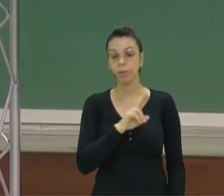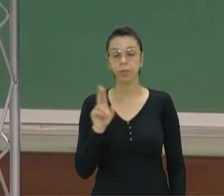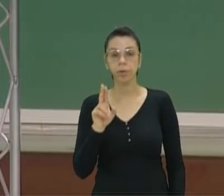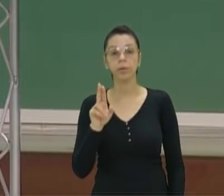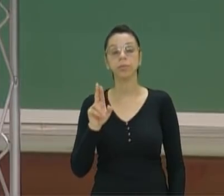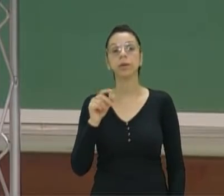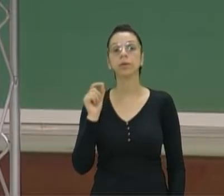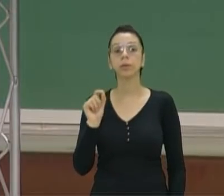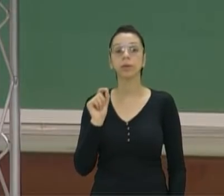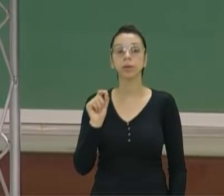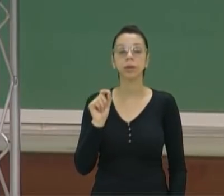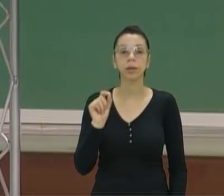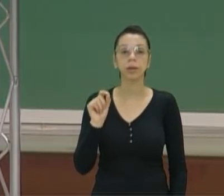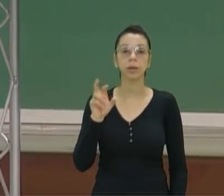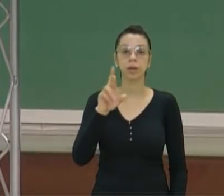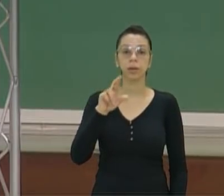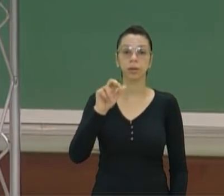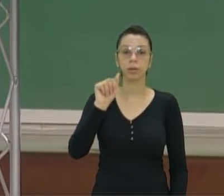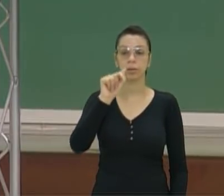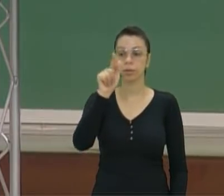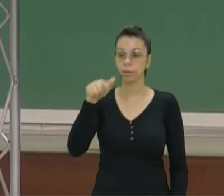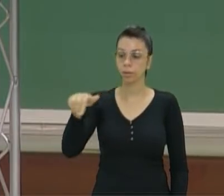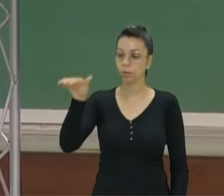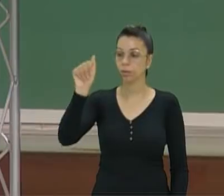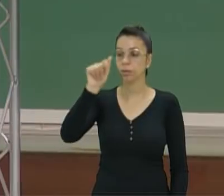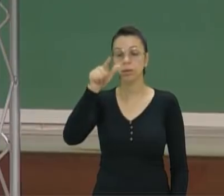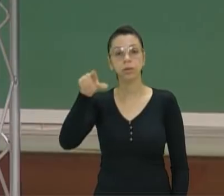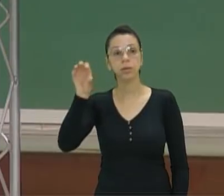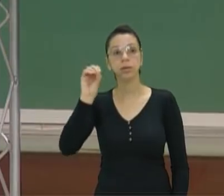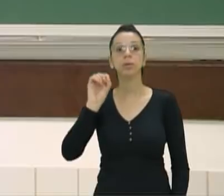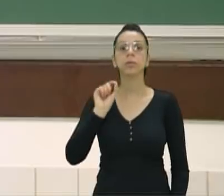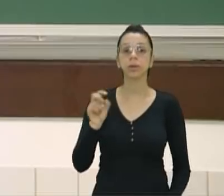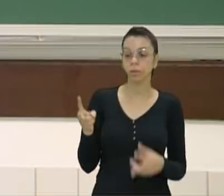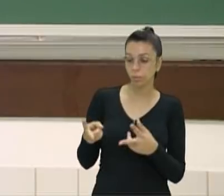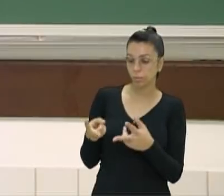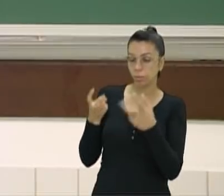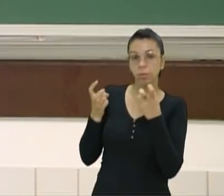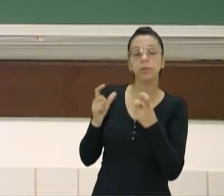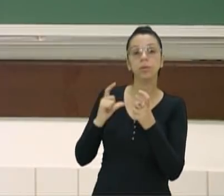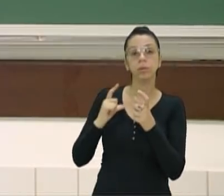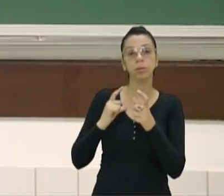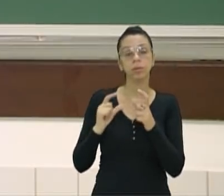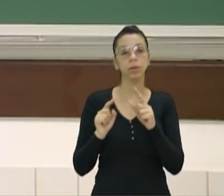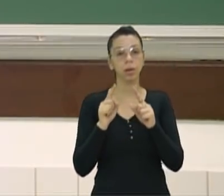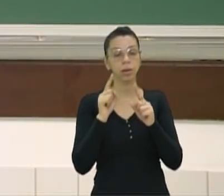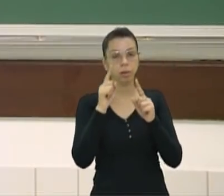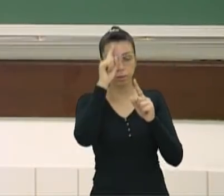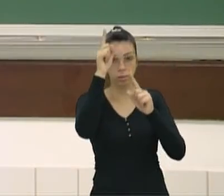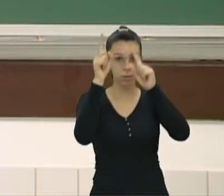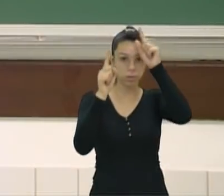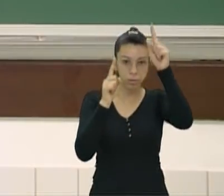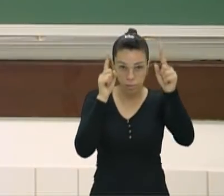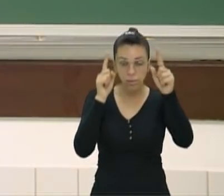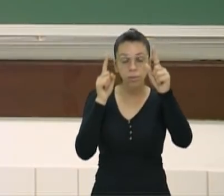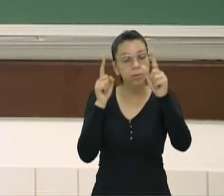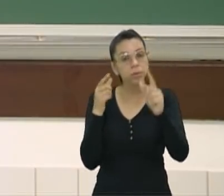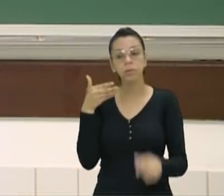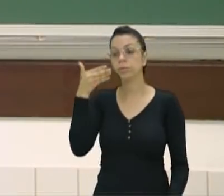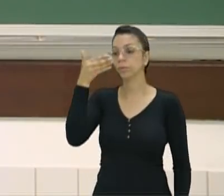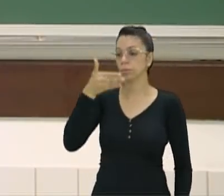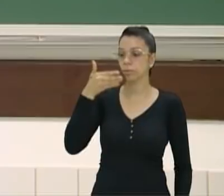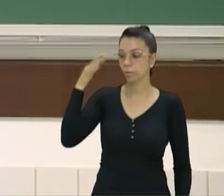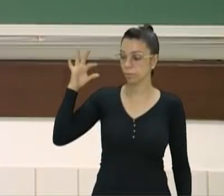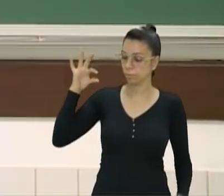raciocínio. Agora, se a gente perceber, nós temos intuição e discurso aliados, eles estão